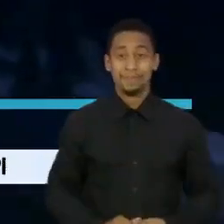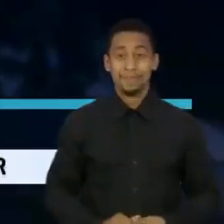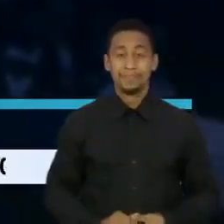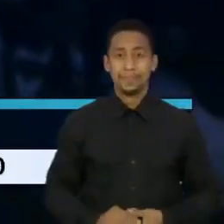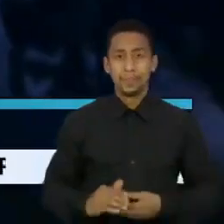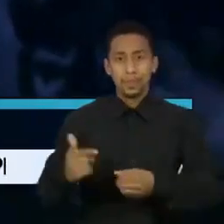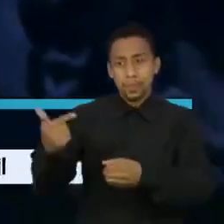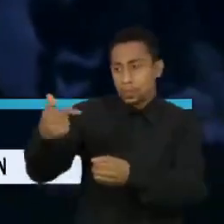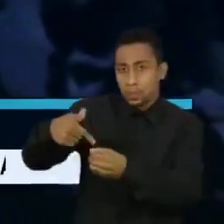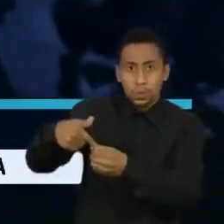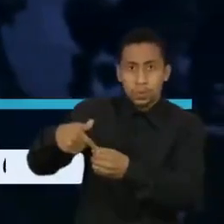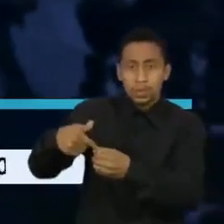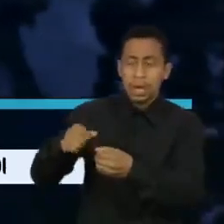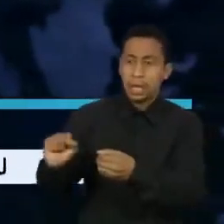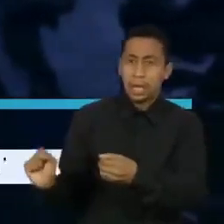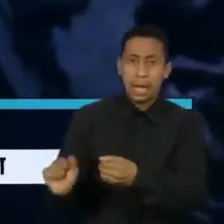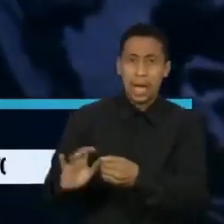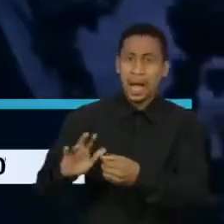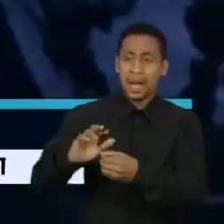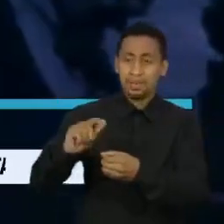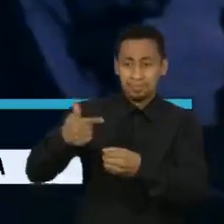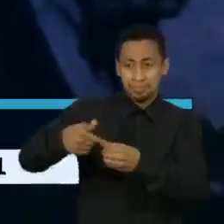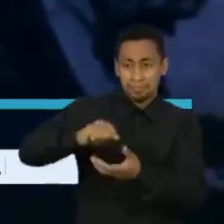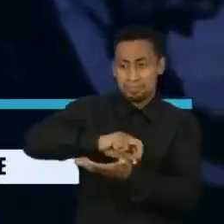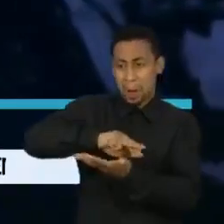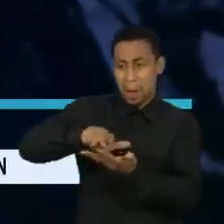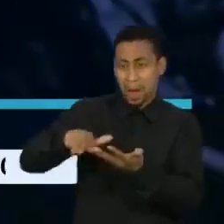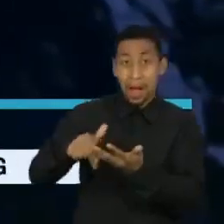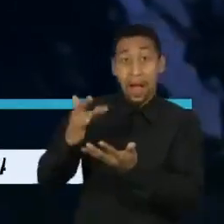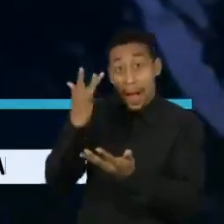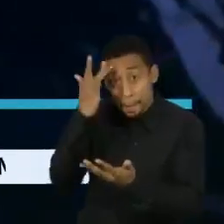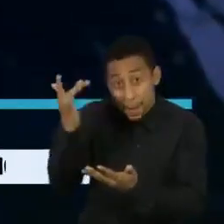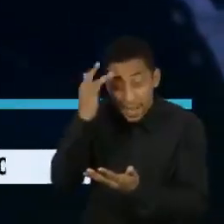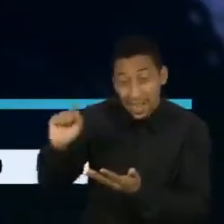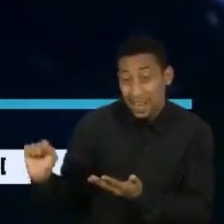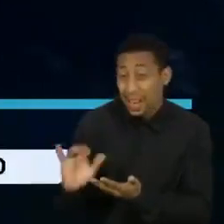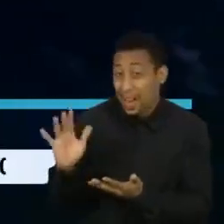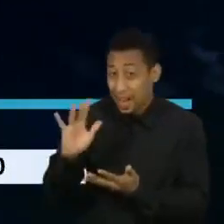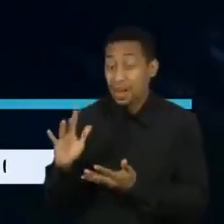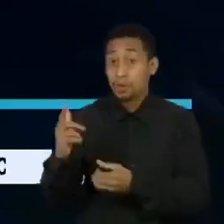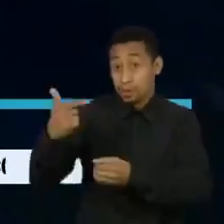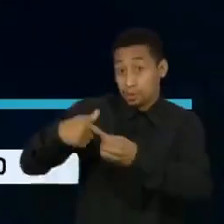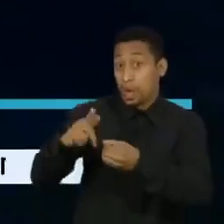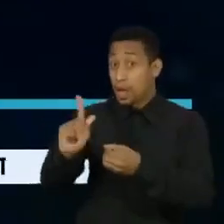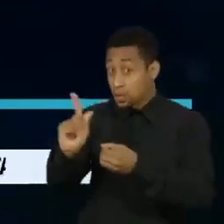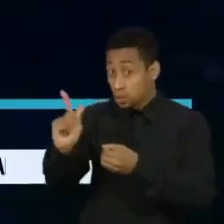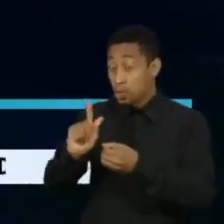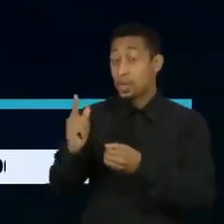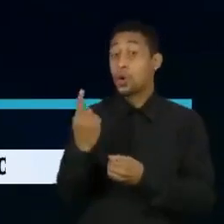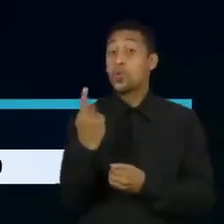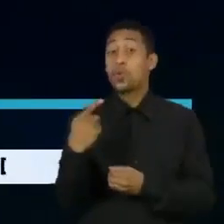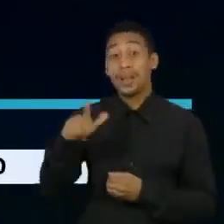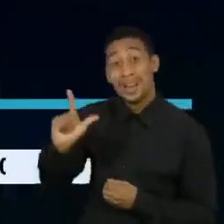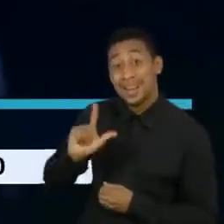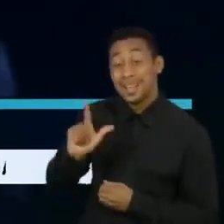Os combustíveis vão ficar mais caros nas refinarias a partir de amanhã. O custo médio do litro de gasolina deve